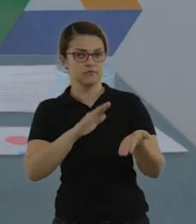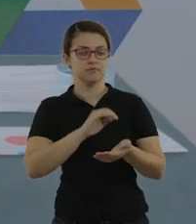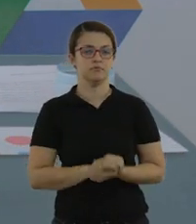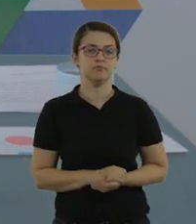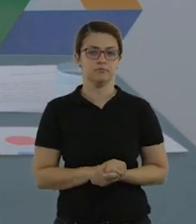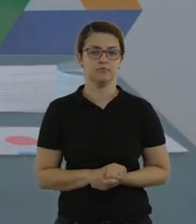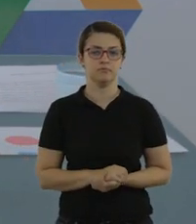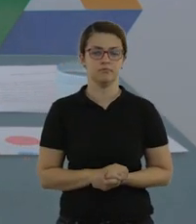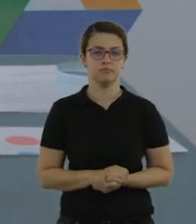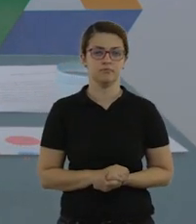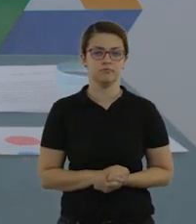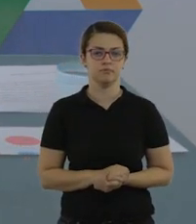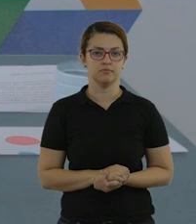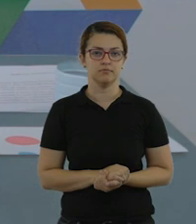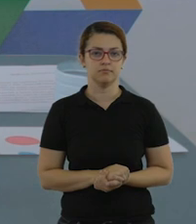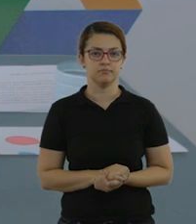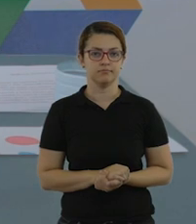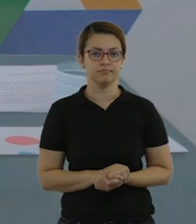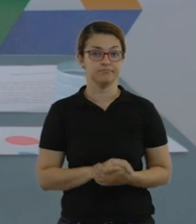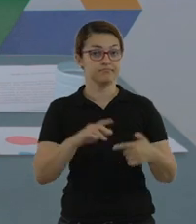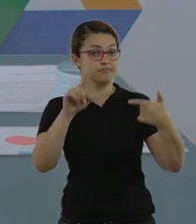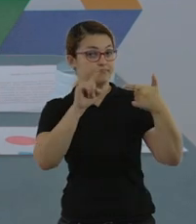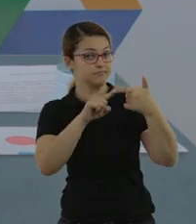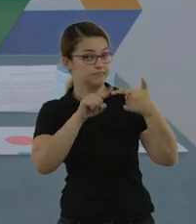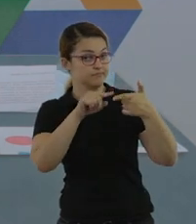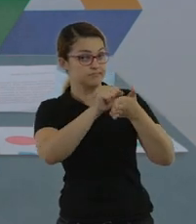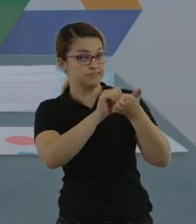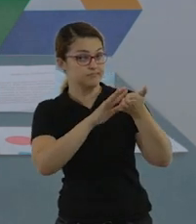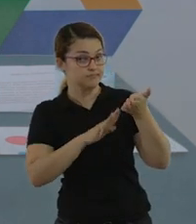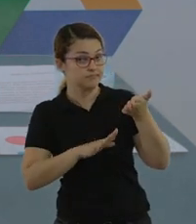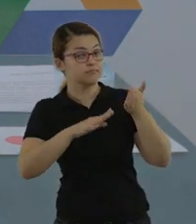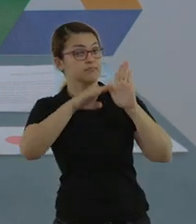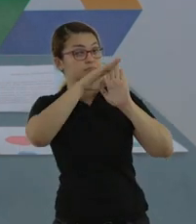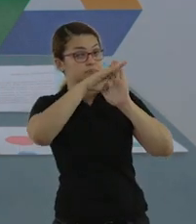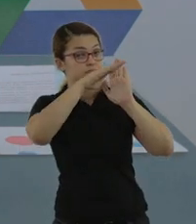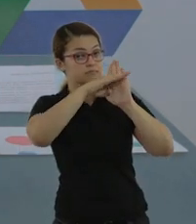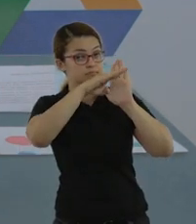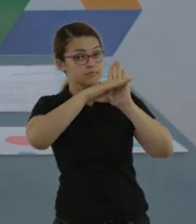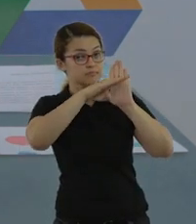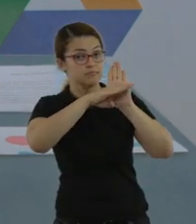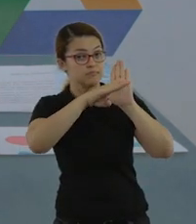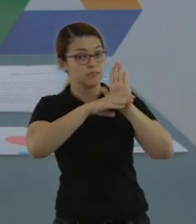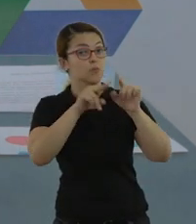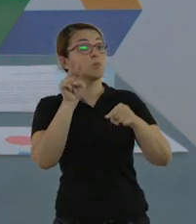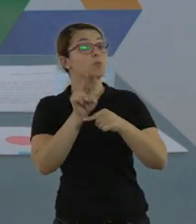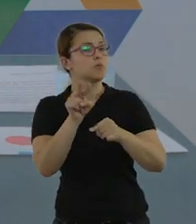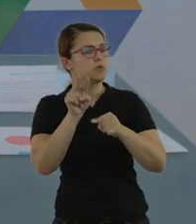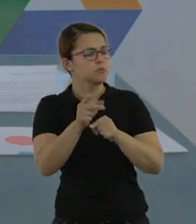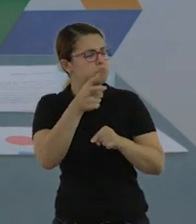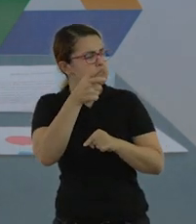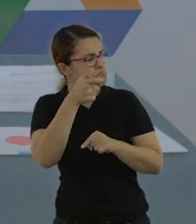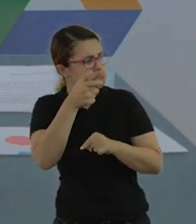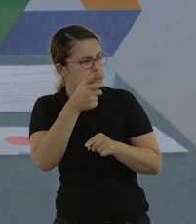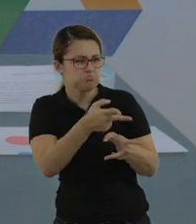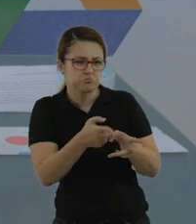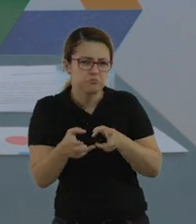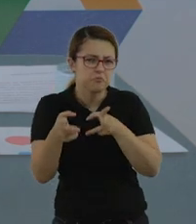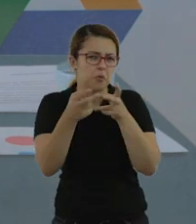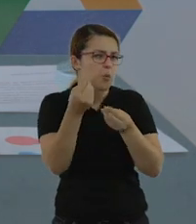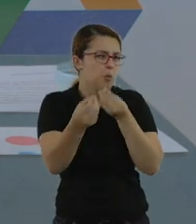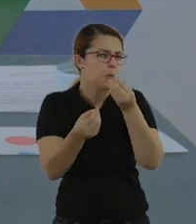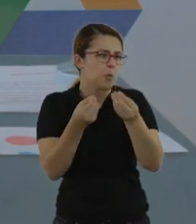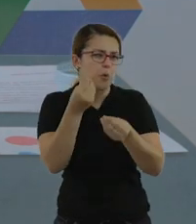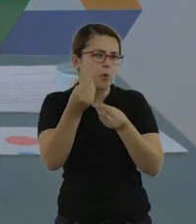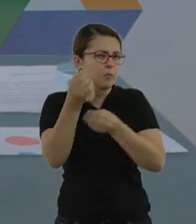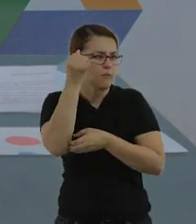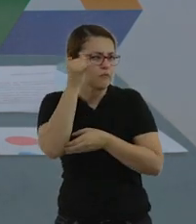atividade. A atividade 2 diz: liste quais foram os cuidados que você observou para